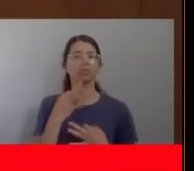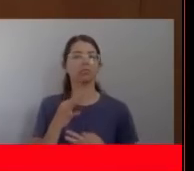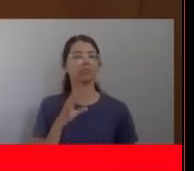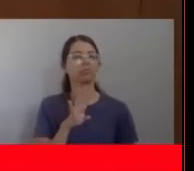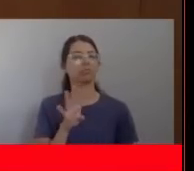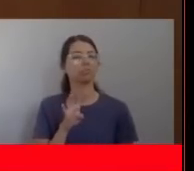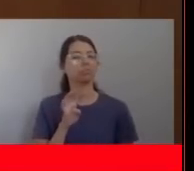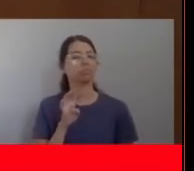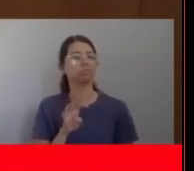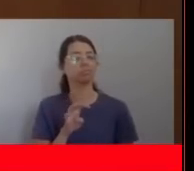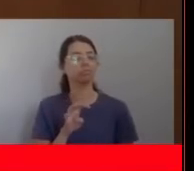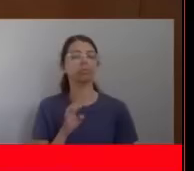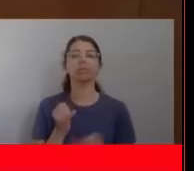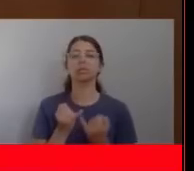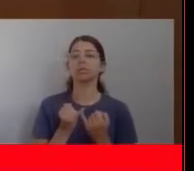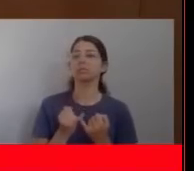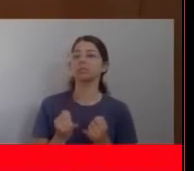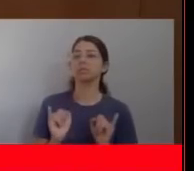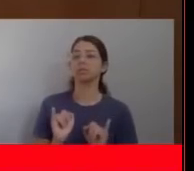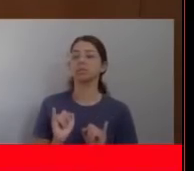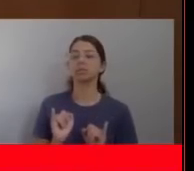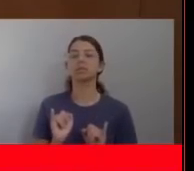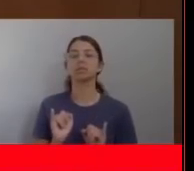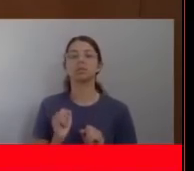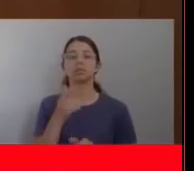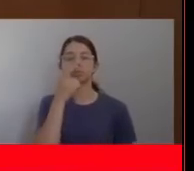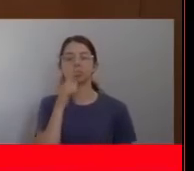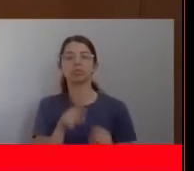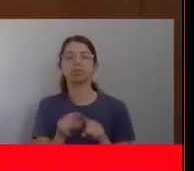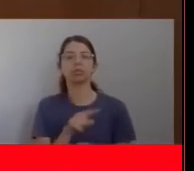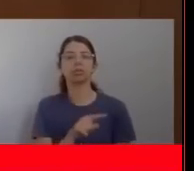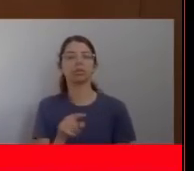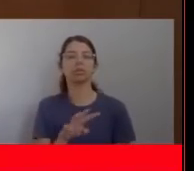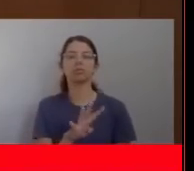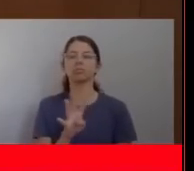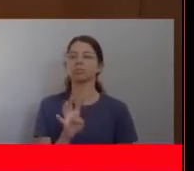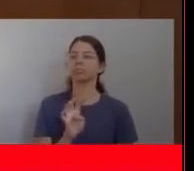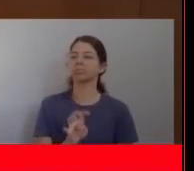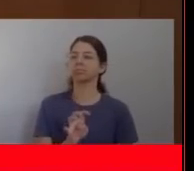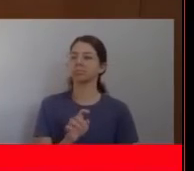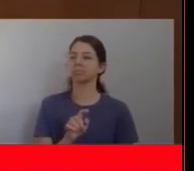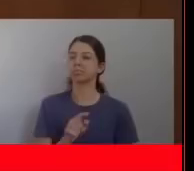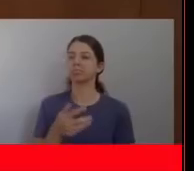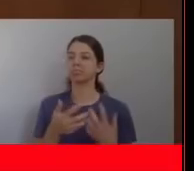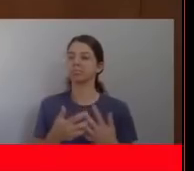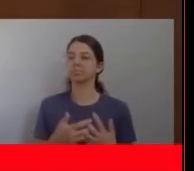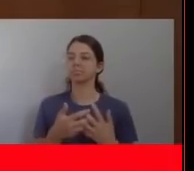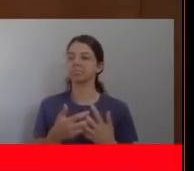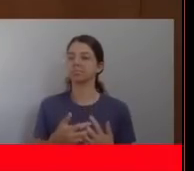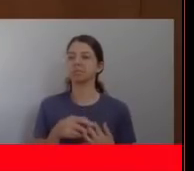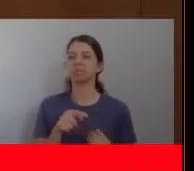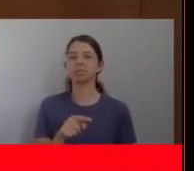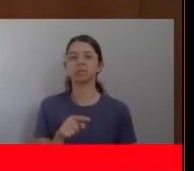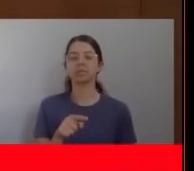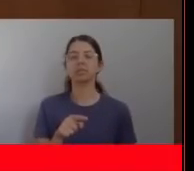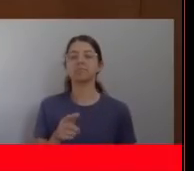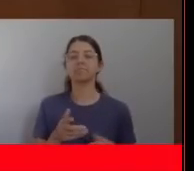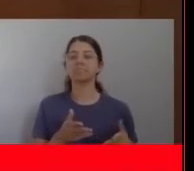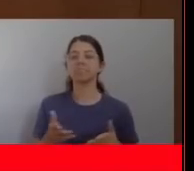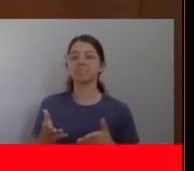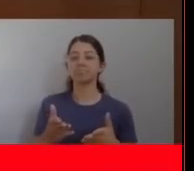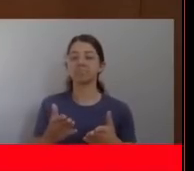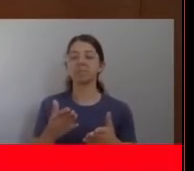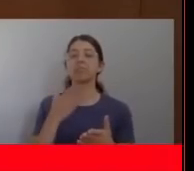e da independência dos atores políticos é meio caminho se é que não é o caminho para